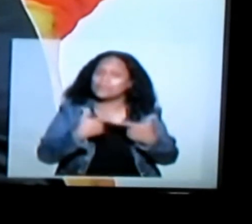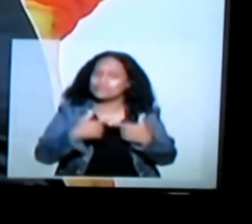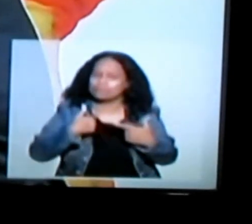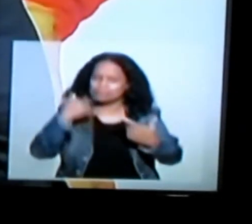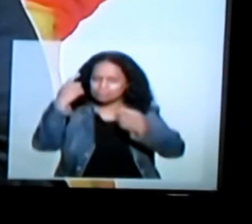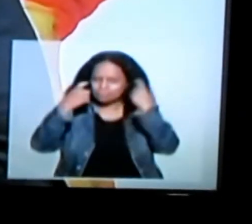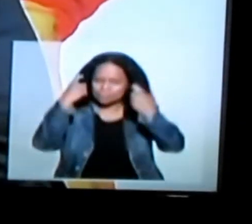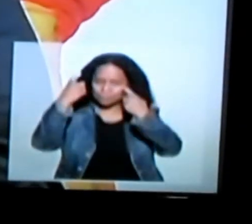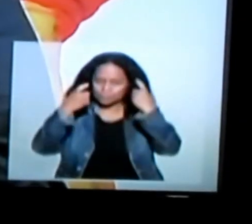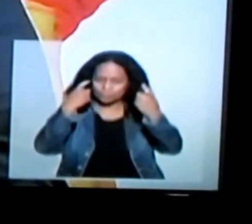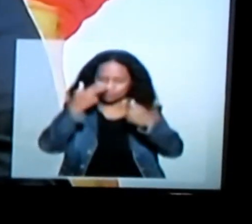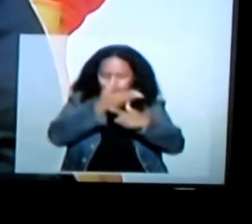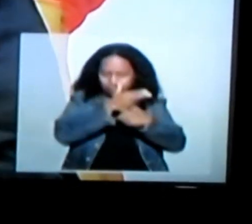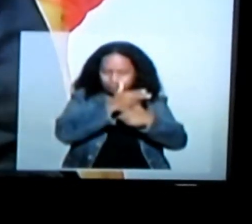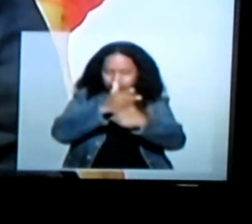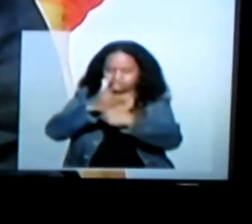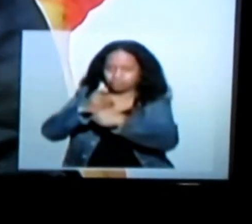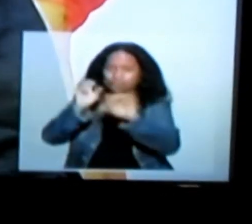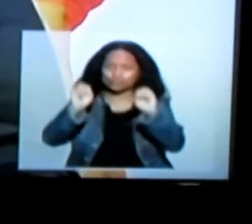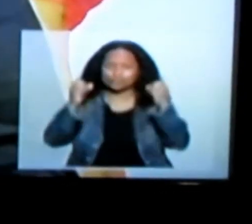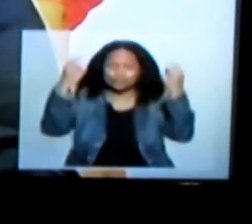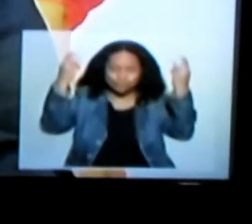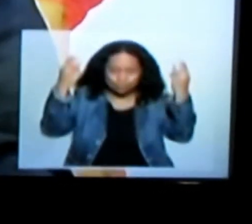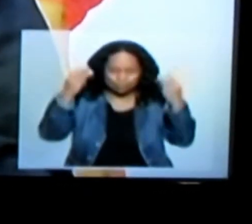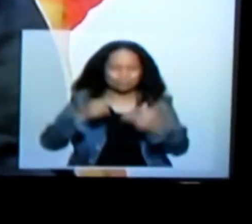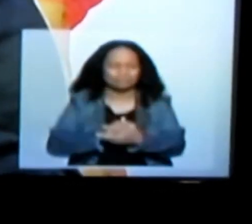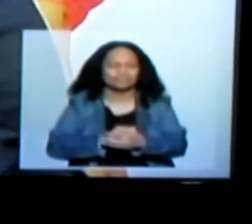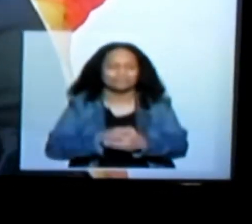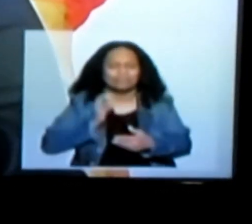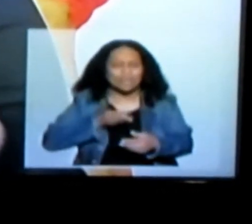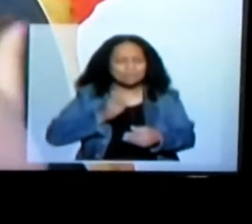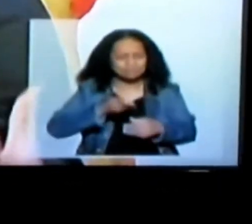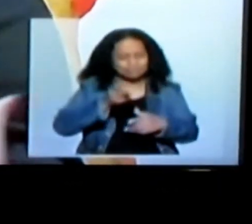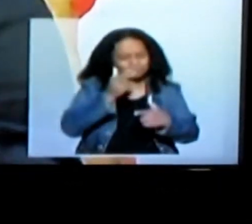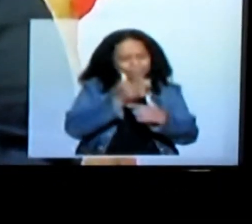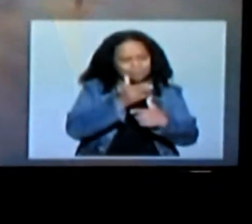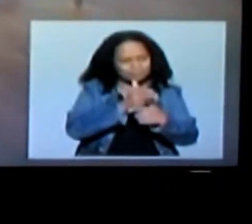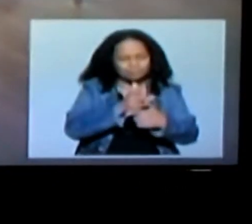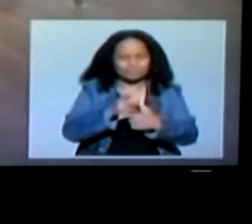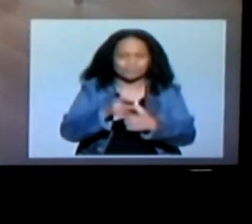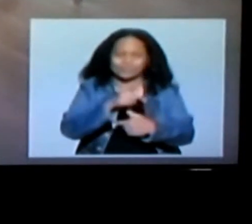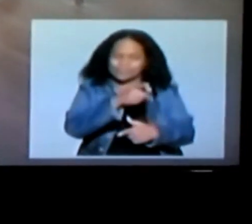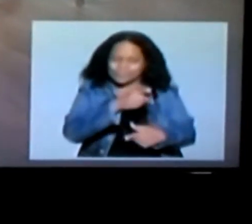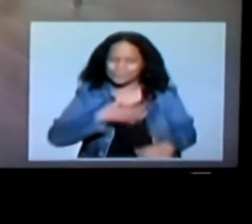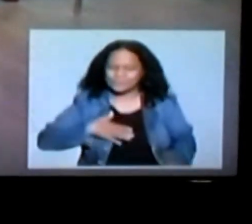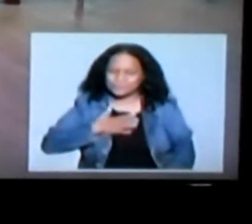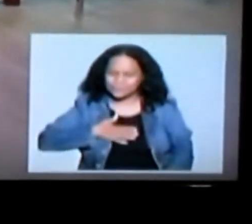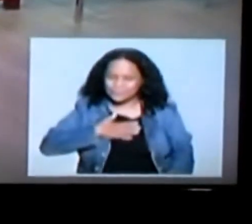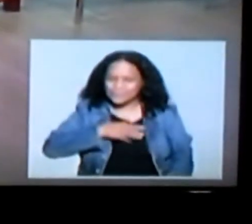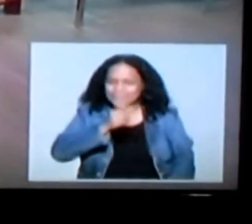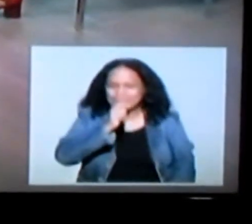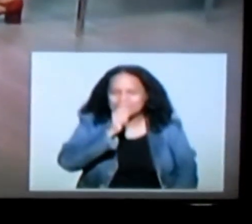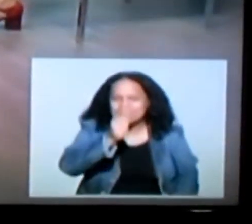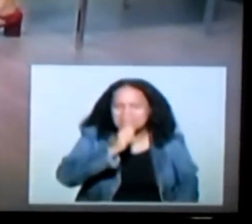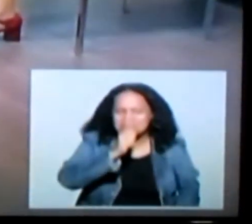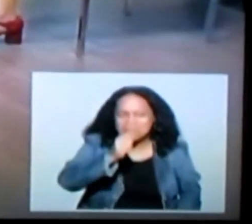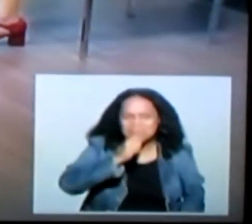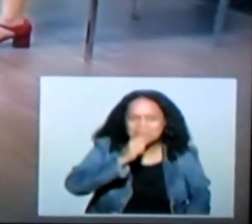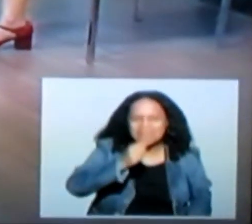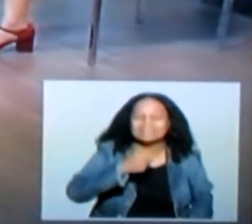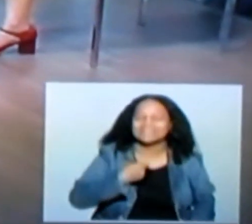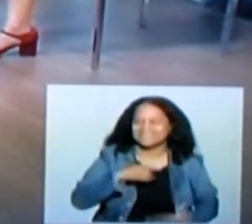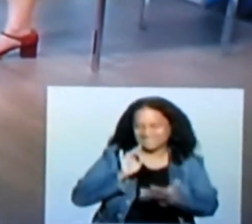preocupação muito grande de fazer vídeos de cobertura de eventos. Eu gosto muito disso. Então, eu sempre cobro eventos. Sua veia jornalística, né?